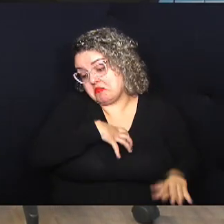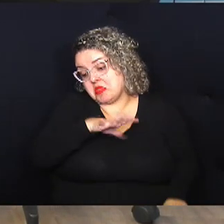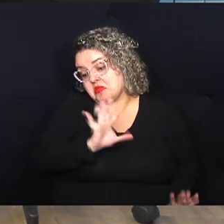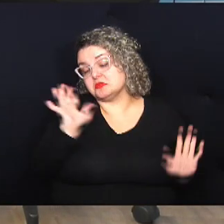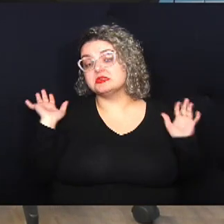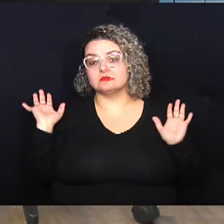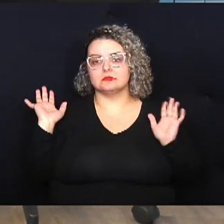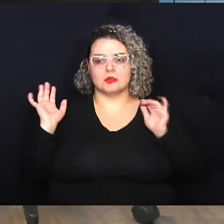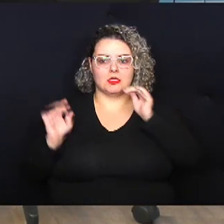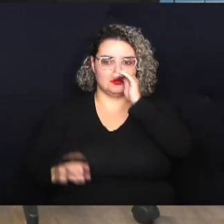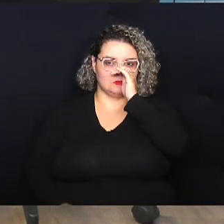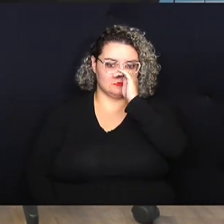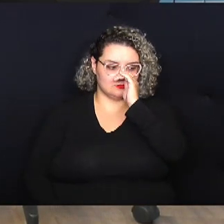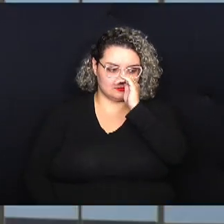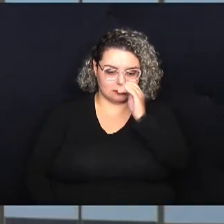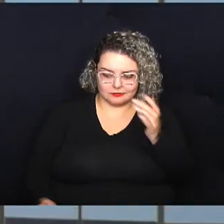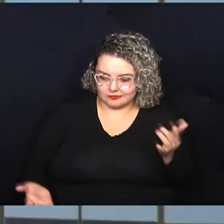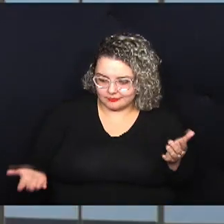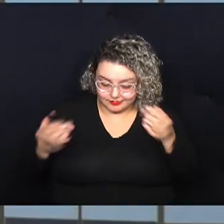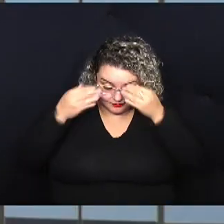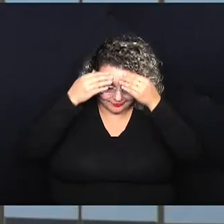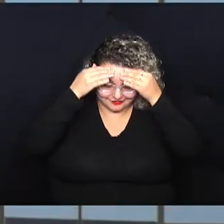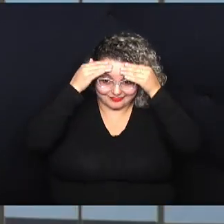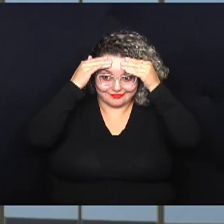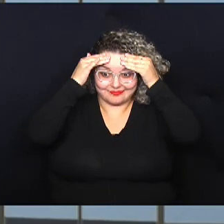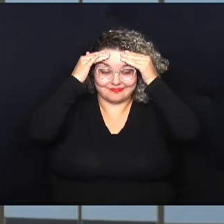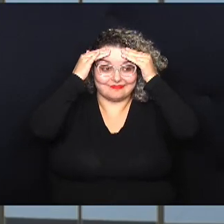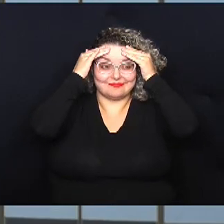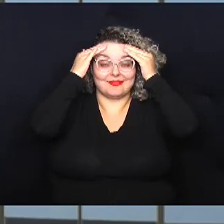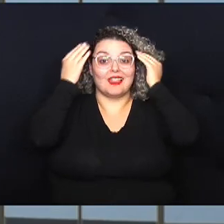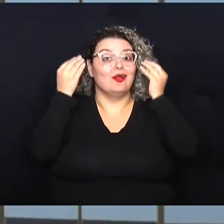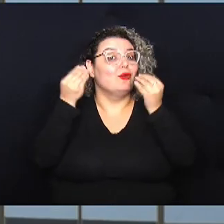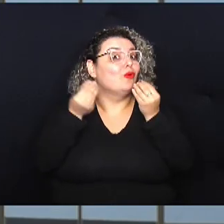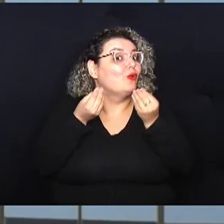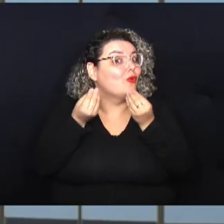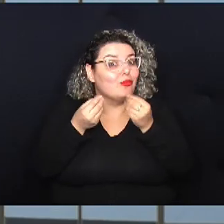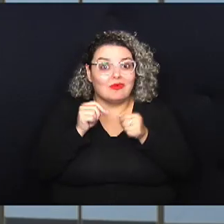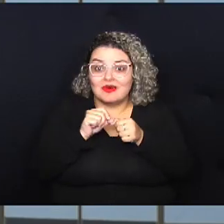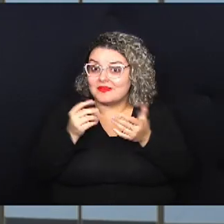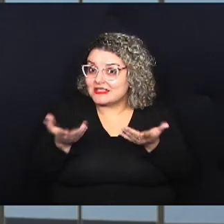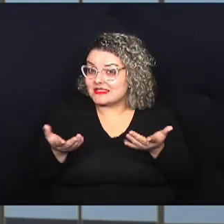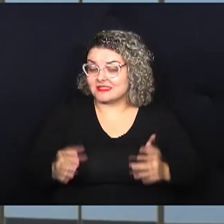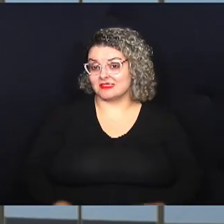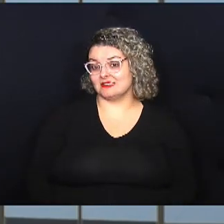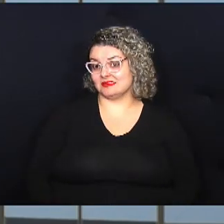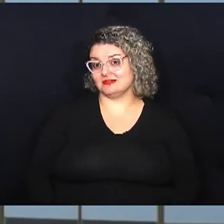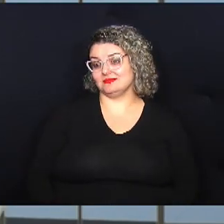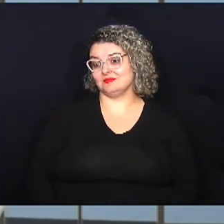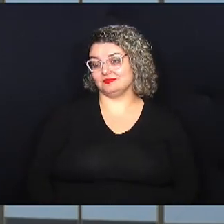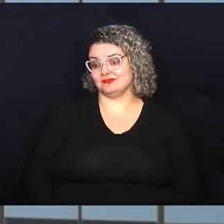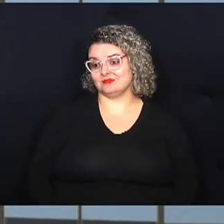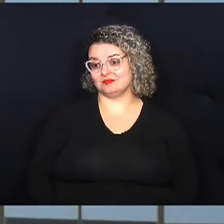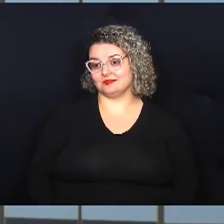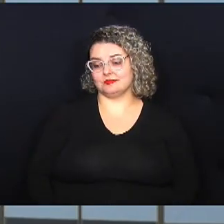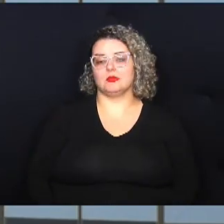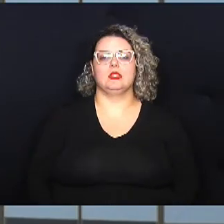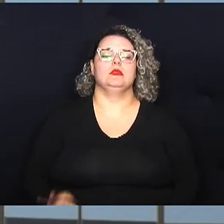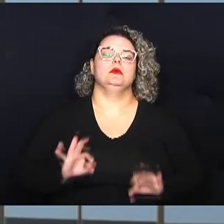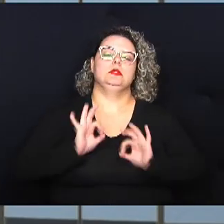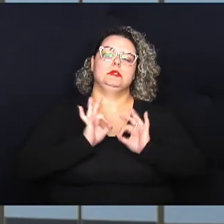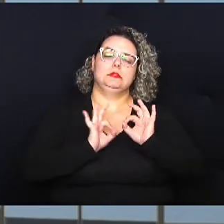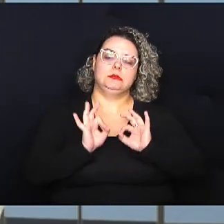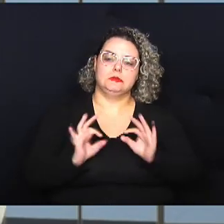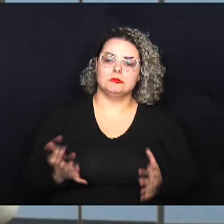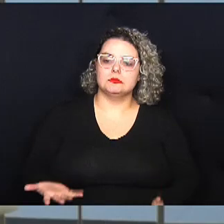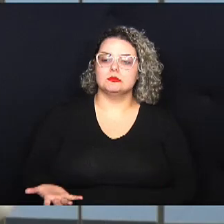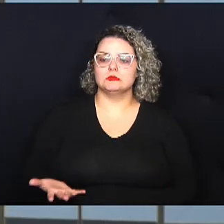tem que... E aí, né? Como que vai ser feito isso? E aí, para consertar, né? Para